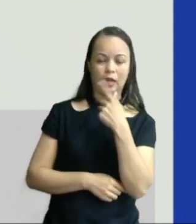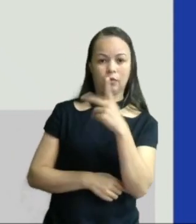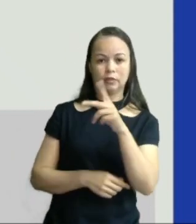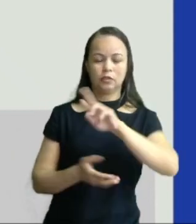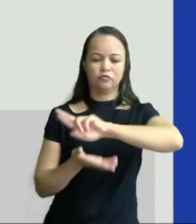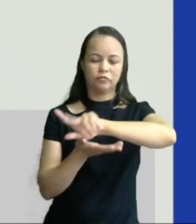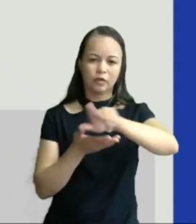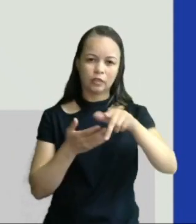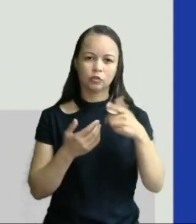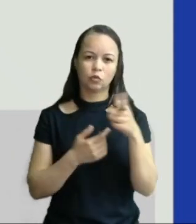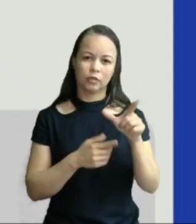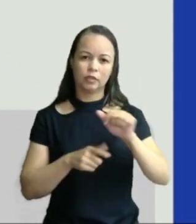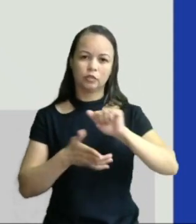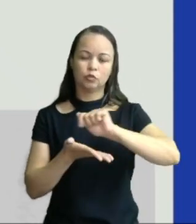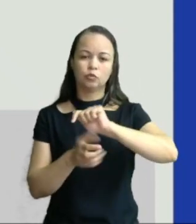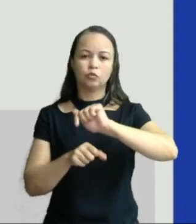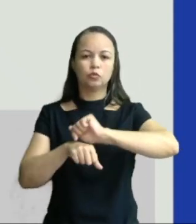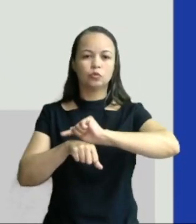outras substâncias.